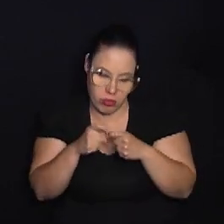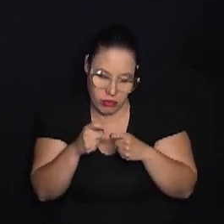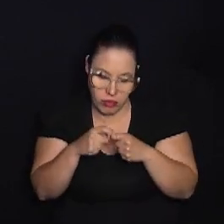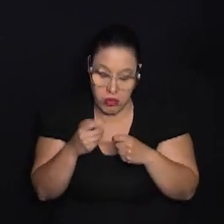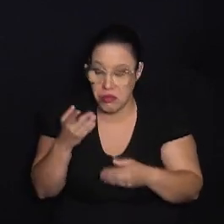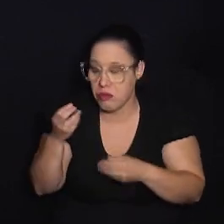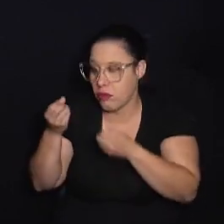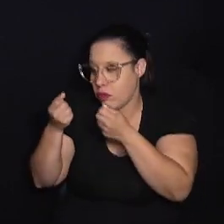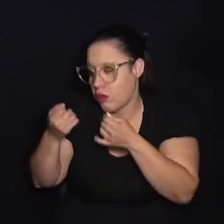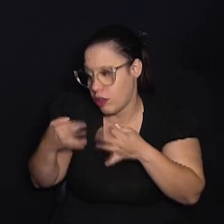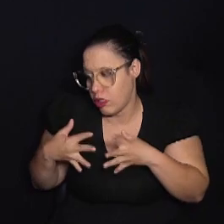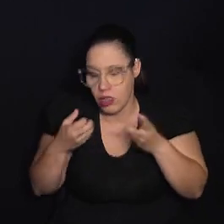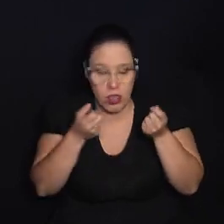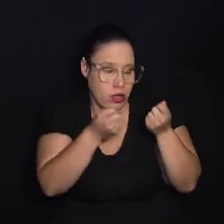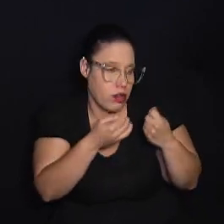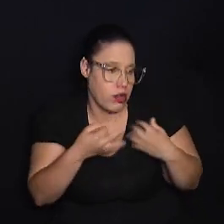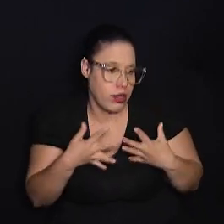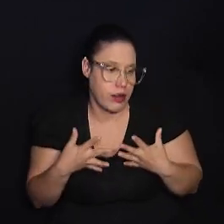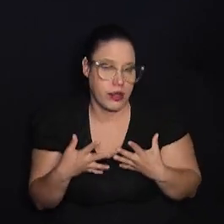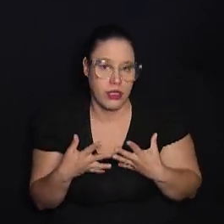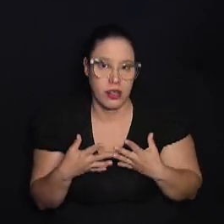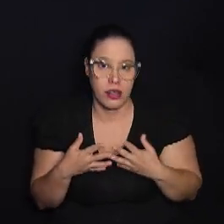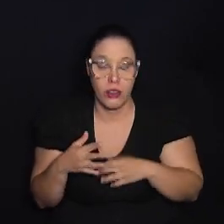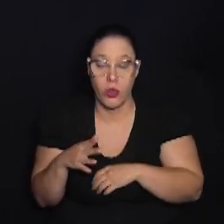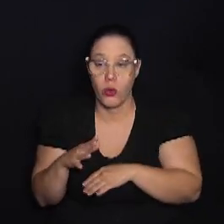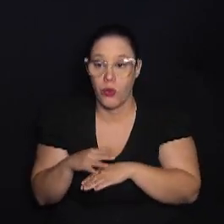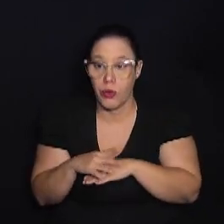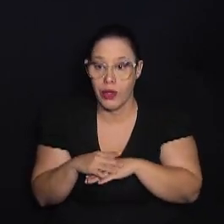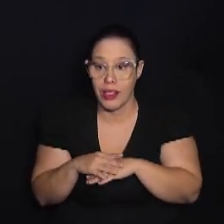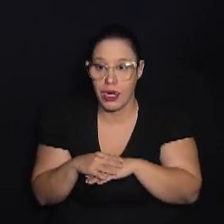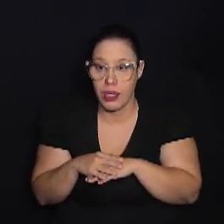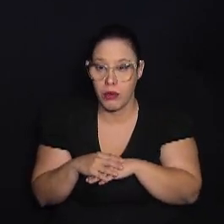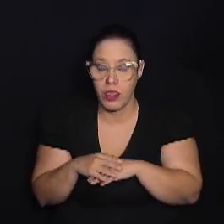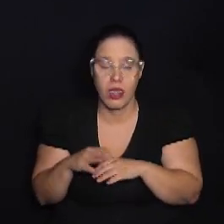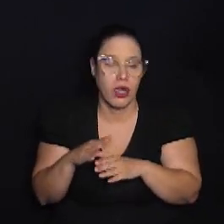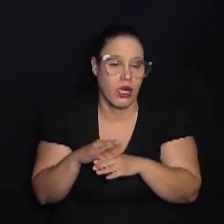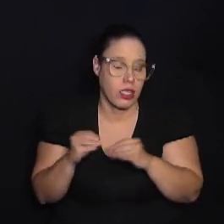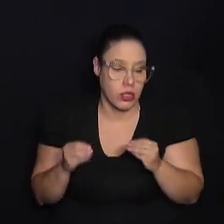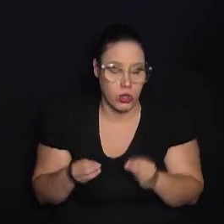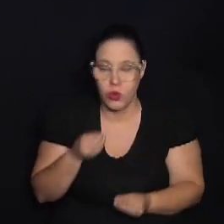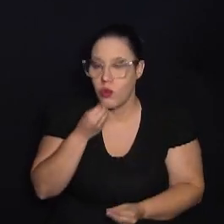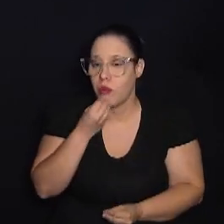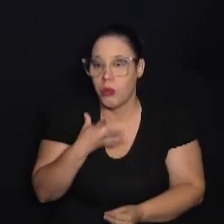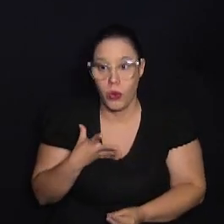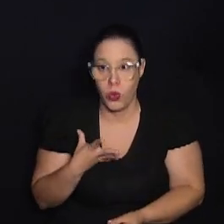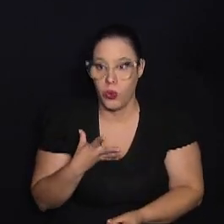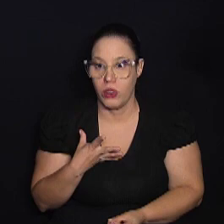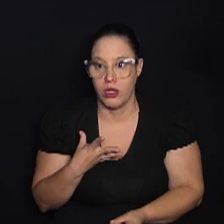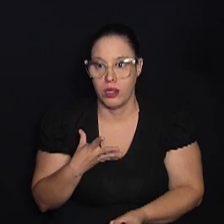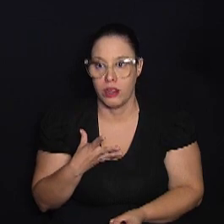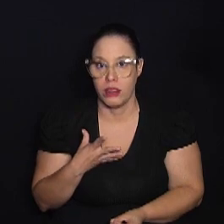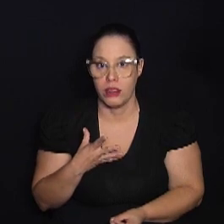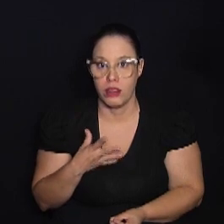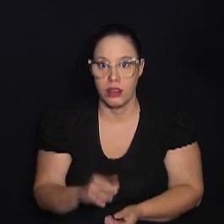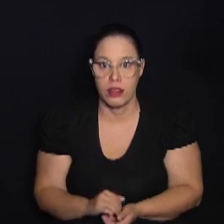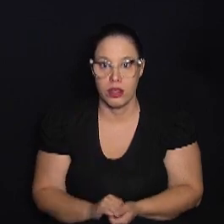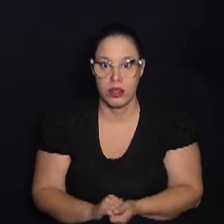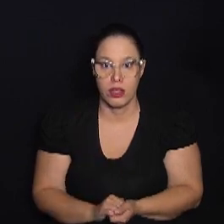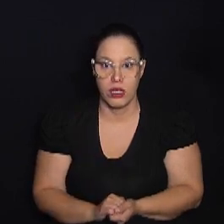passadas, entende que o tratamento tem a chance de cura é altíssima. Então, assim, mas